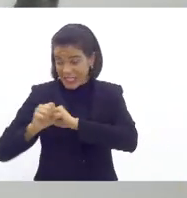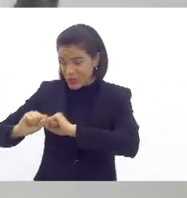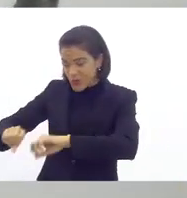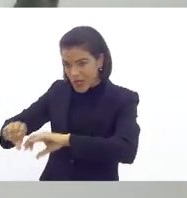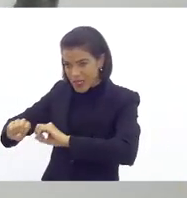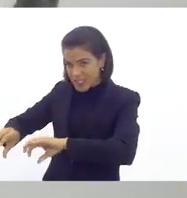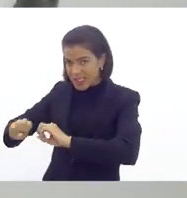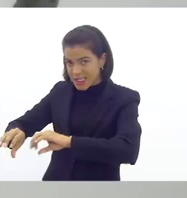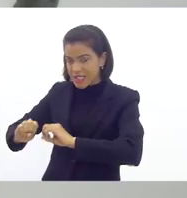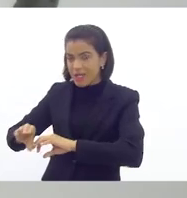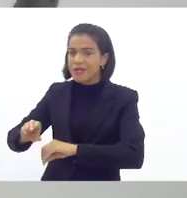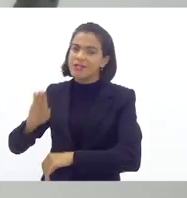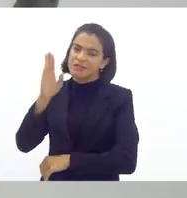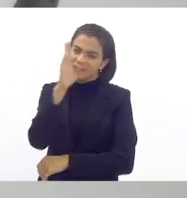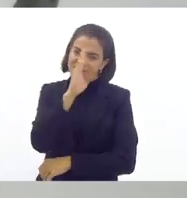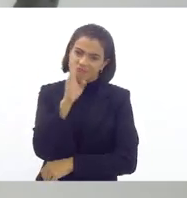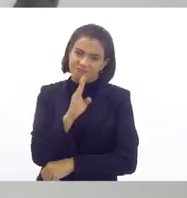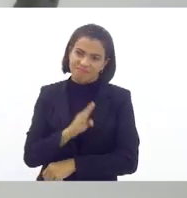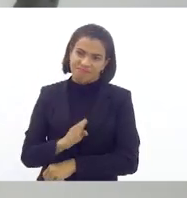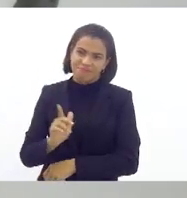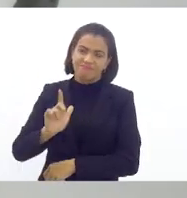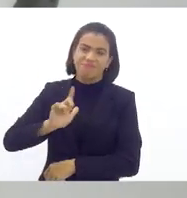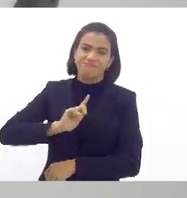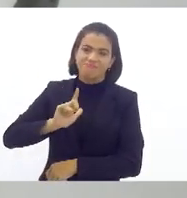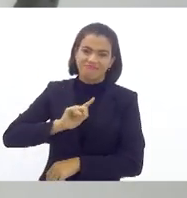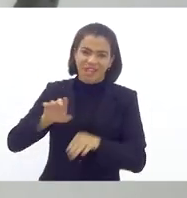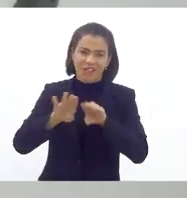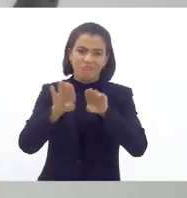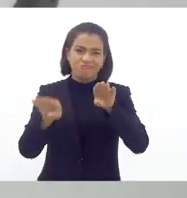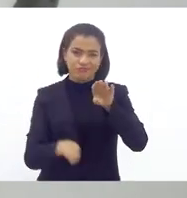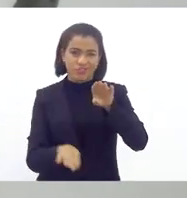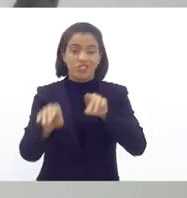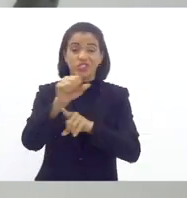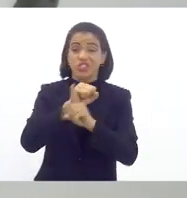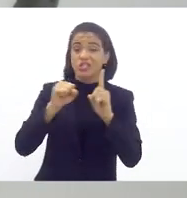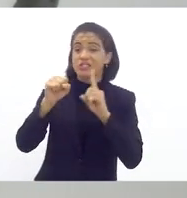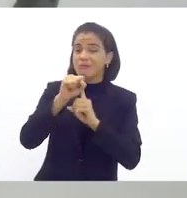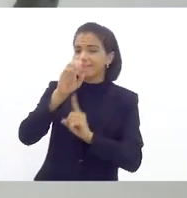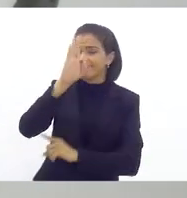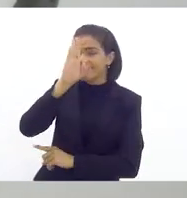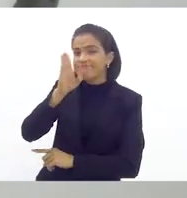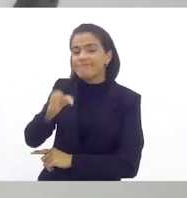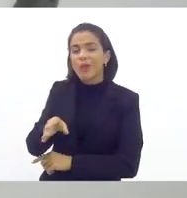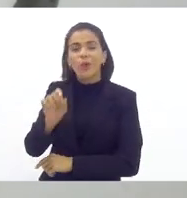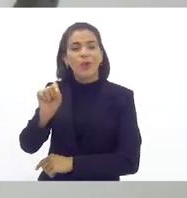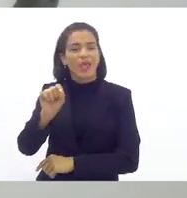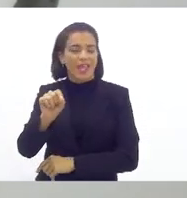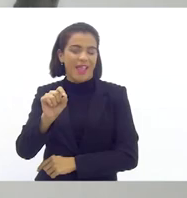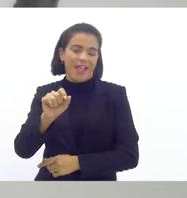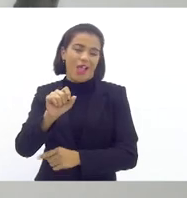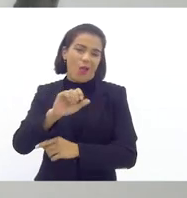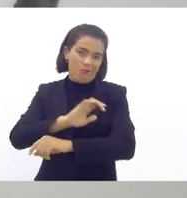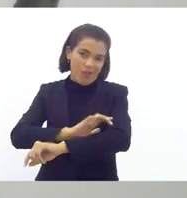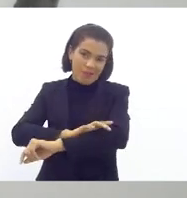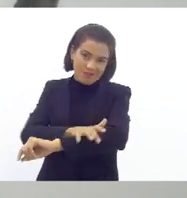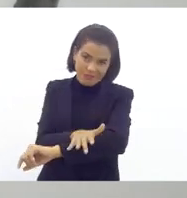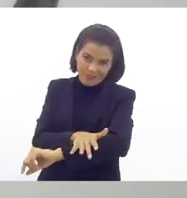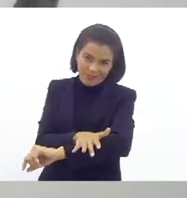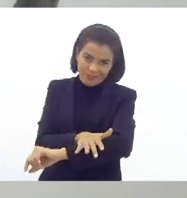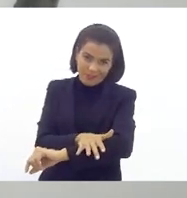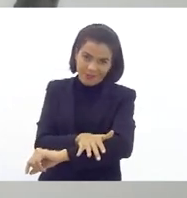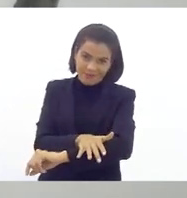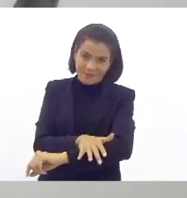o Brasil tem a sua desigualdade social ligada diretamente ao racismo. E isso